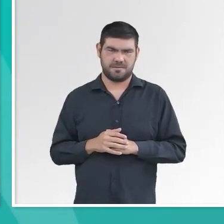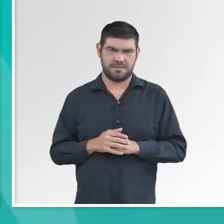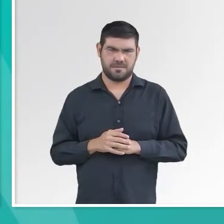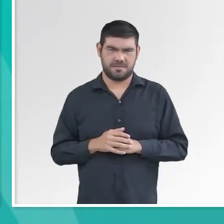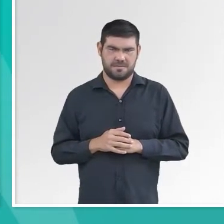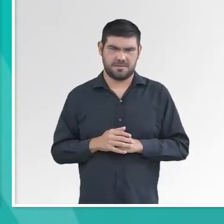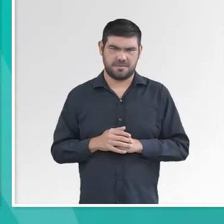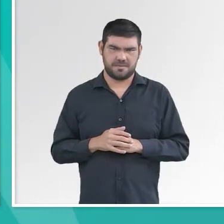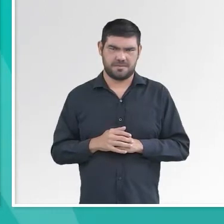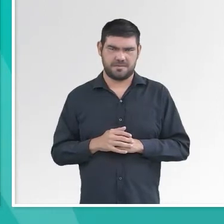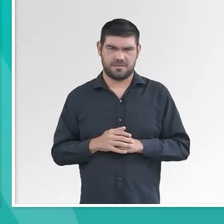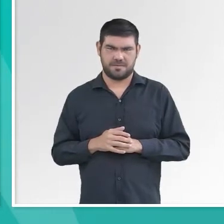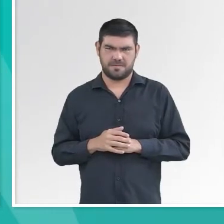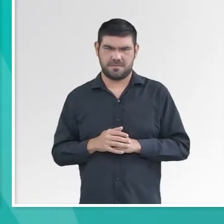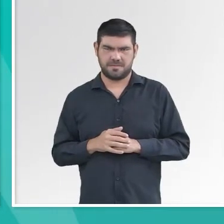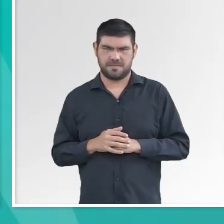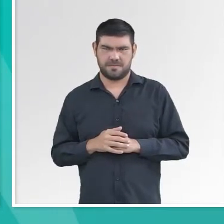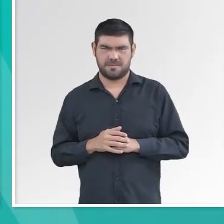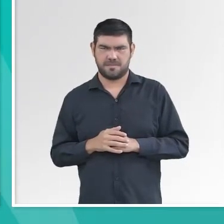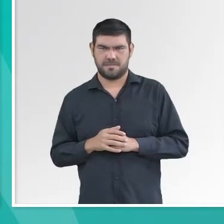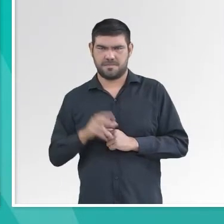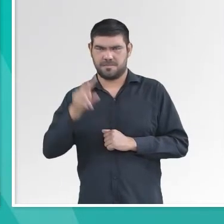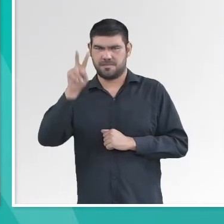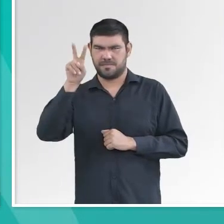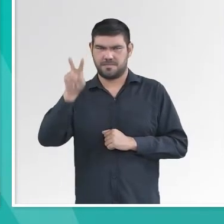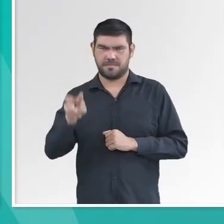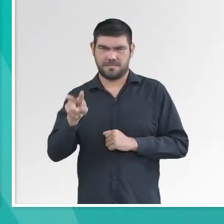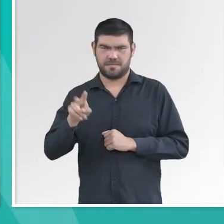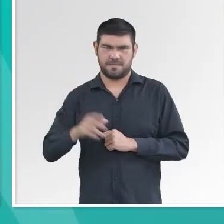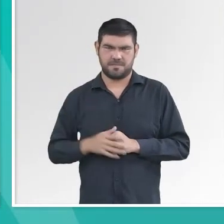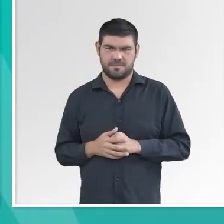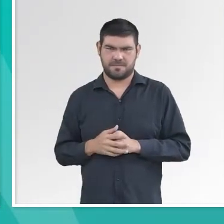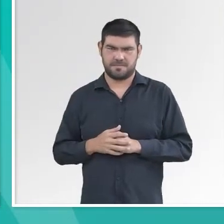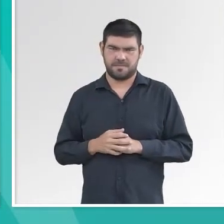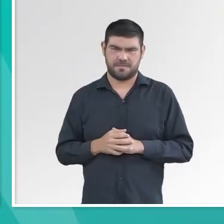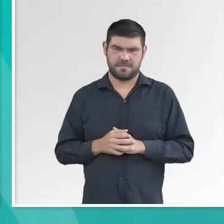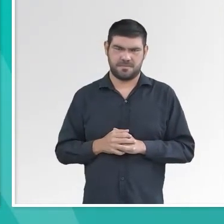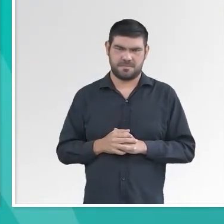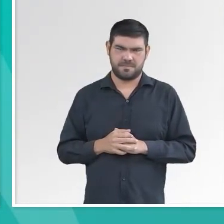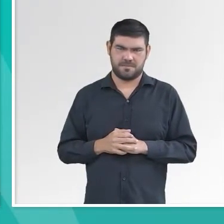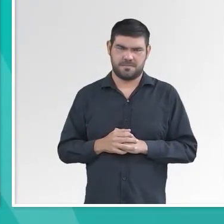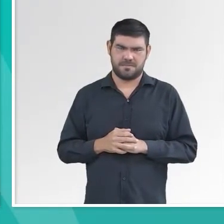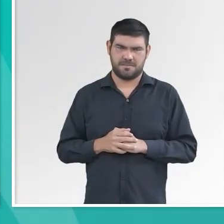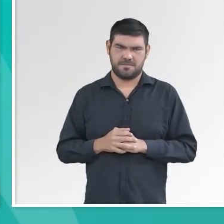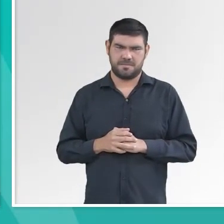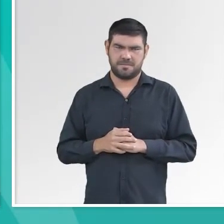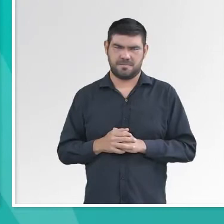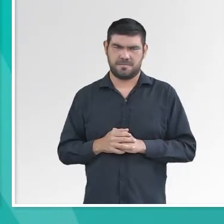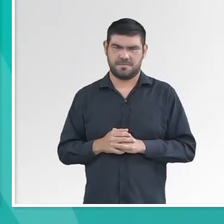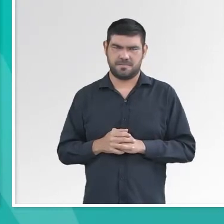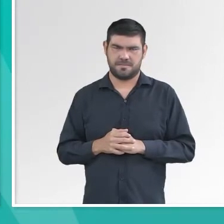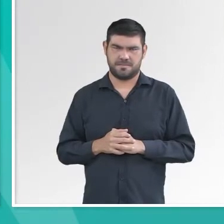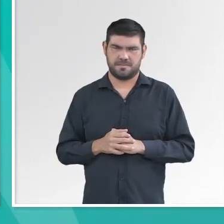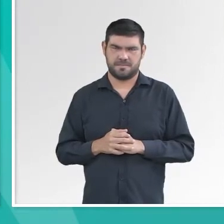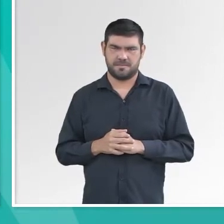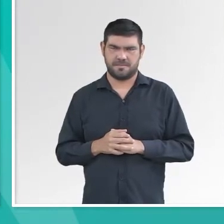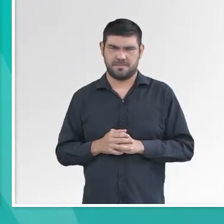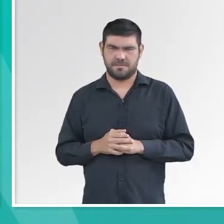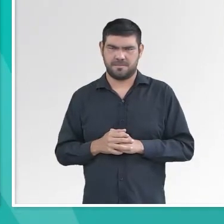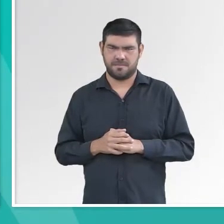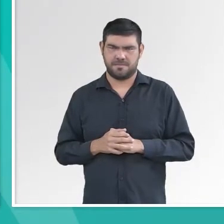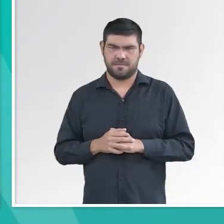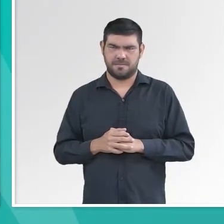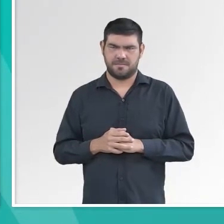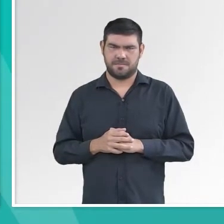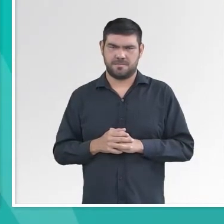da cidade não poderia se tornar um tema para a festa da bica e assim fazer os brincantes tomarem consciência de seu papel